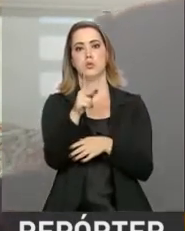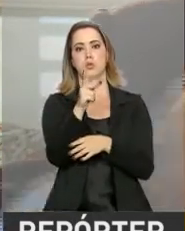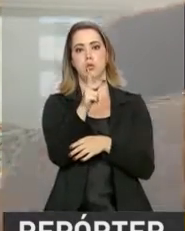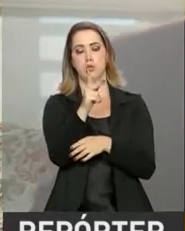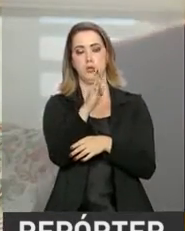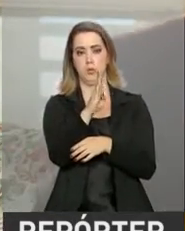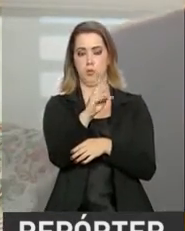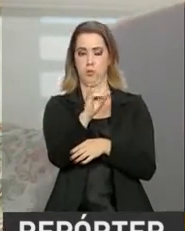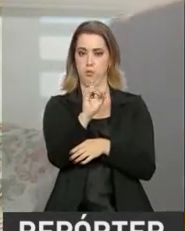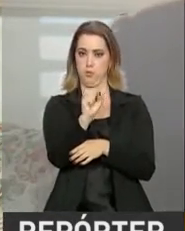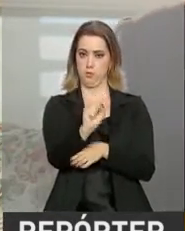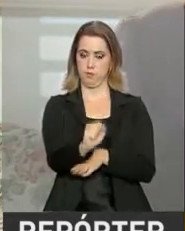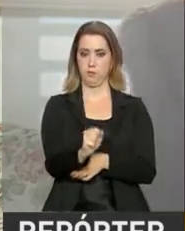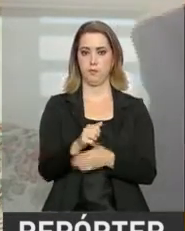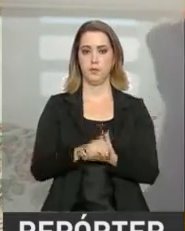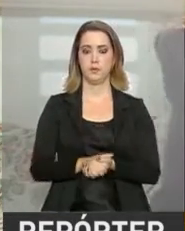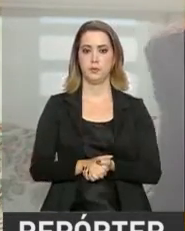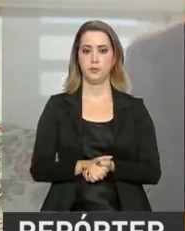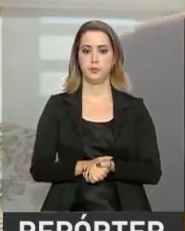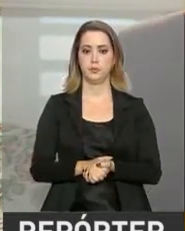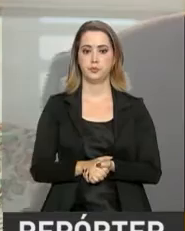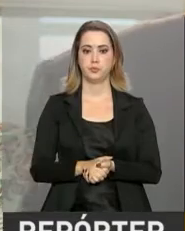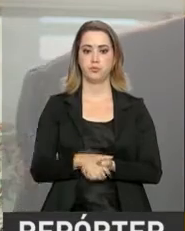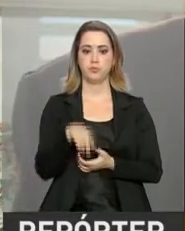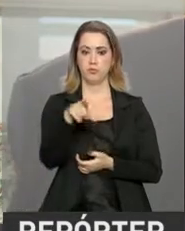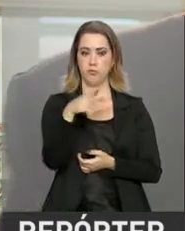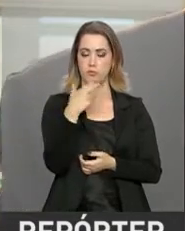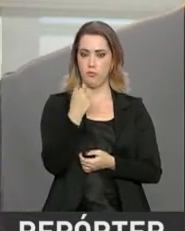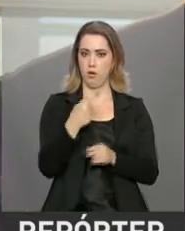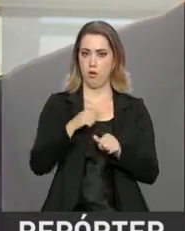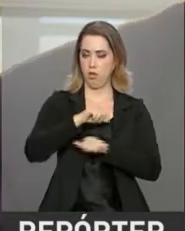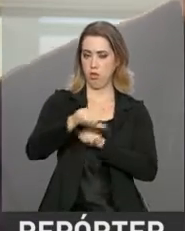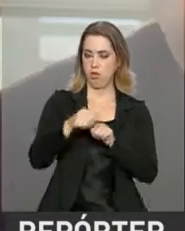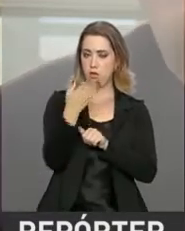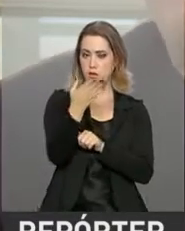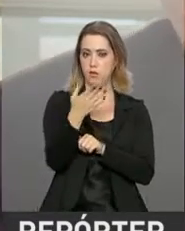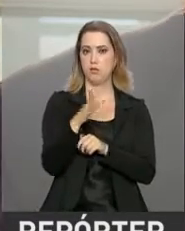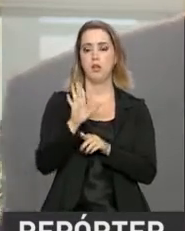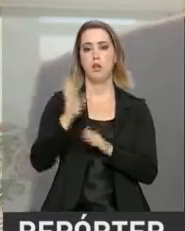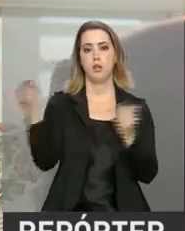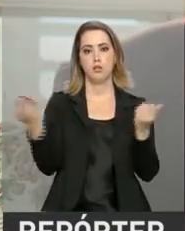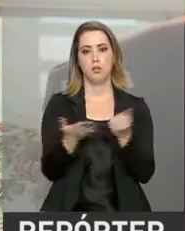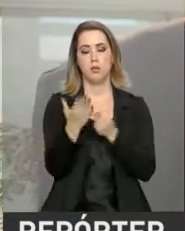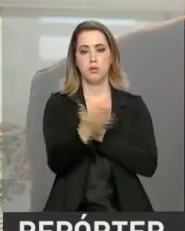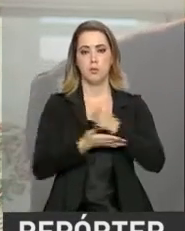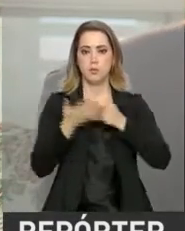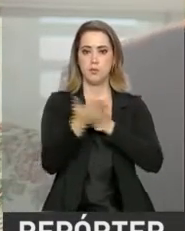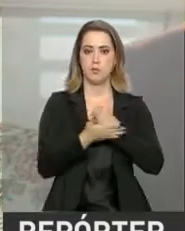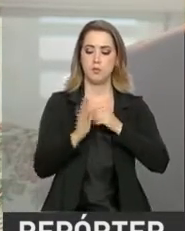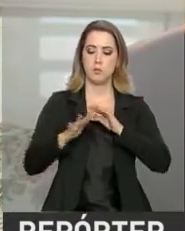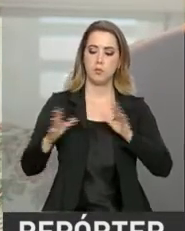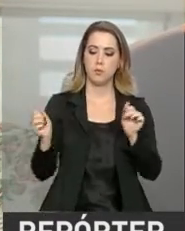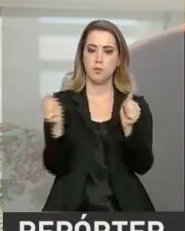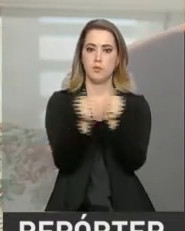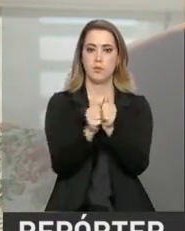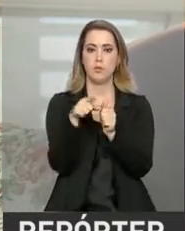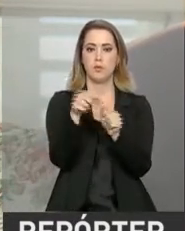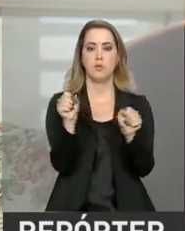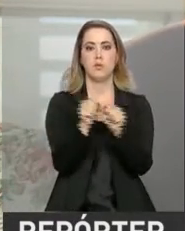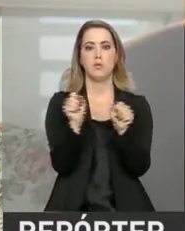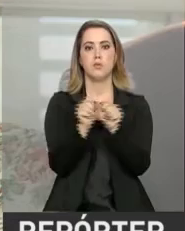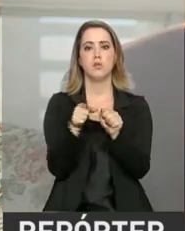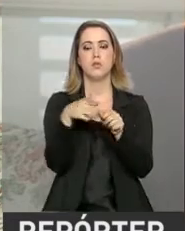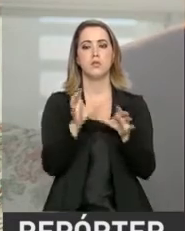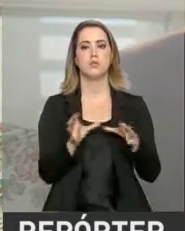and take. Basicamente, a ideia é se juntar e levar adiante tudo que já foi feito até agora. O foco da Índia está em fazer